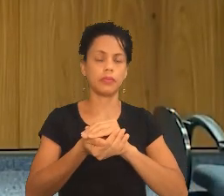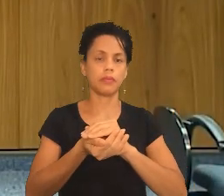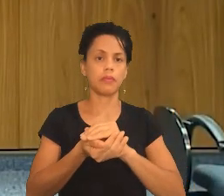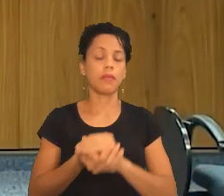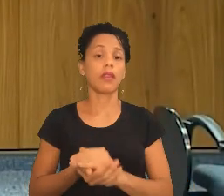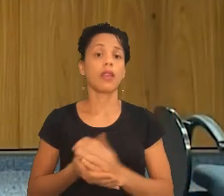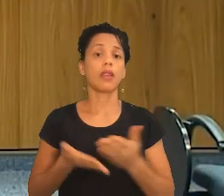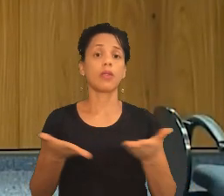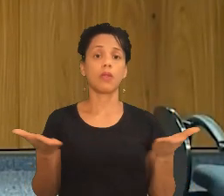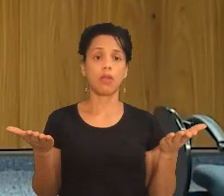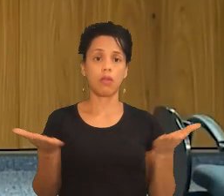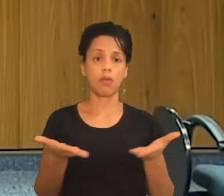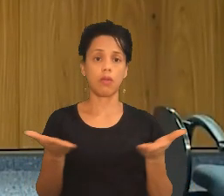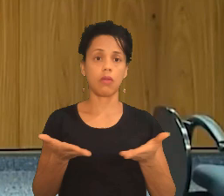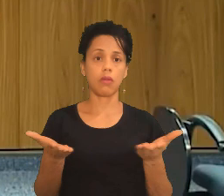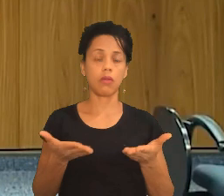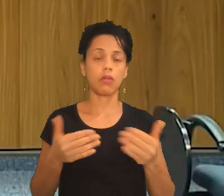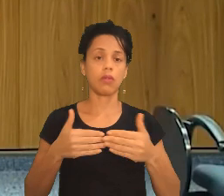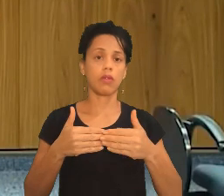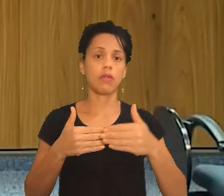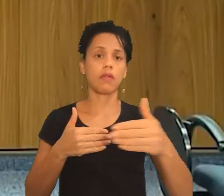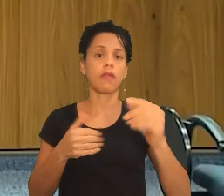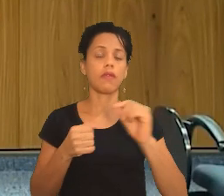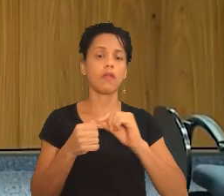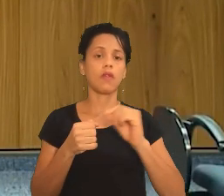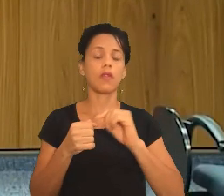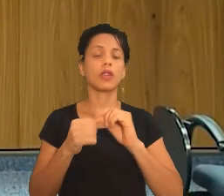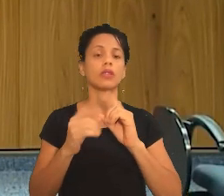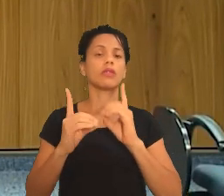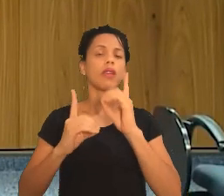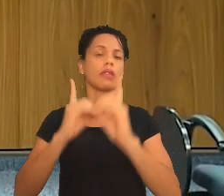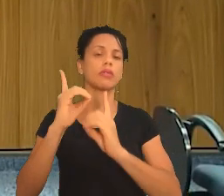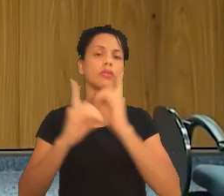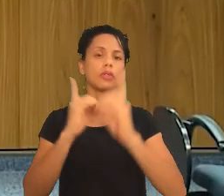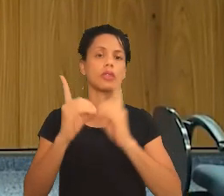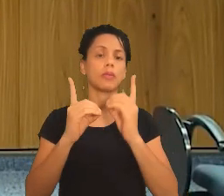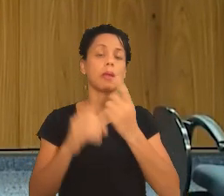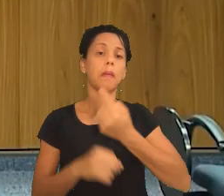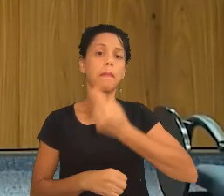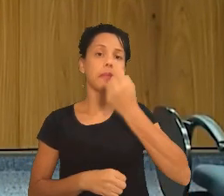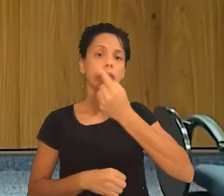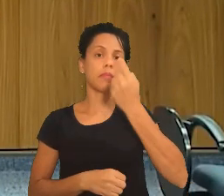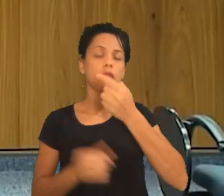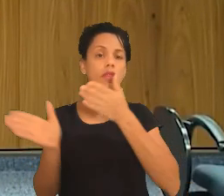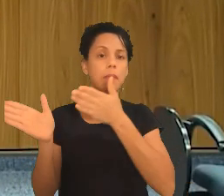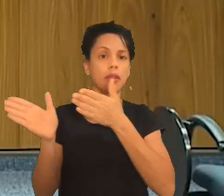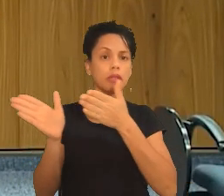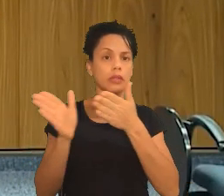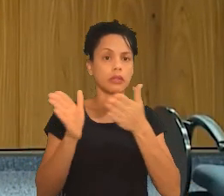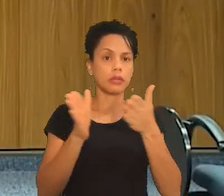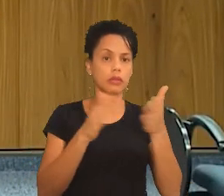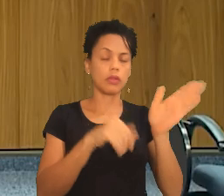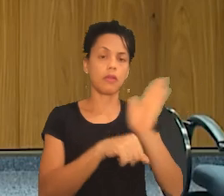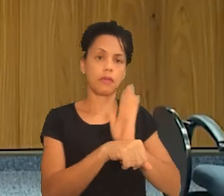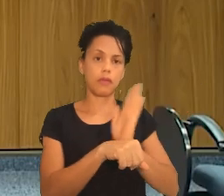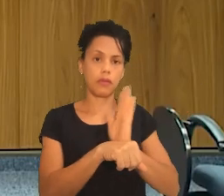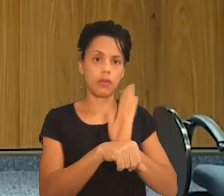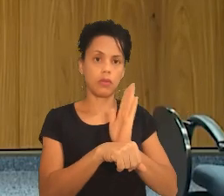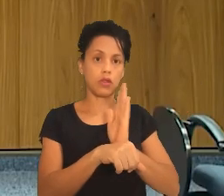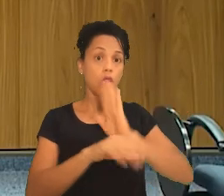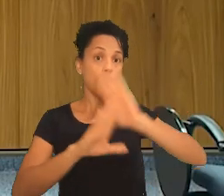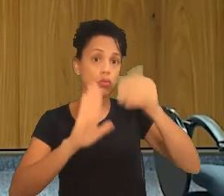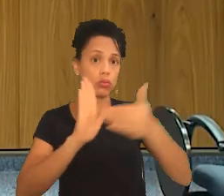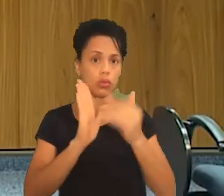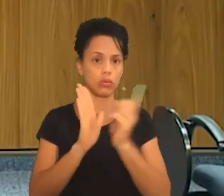Nesse momento, a gente vai fazer a dinâmica de primeiro passar o filme, e eu vou só explicar, não o filme todo, mas eu